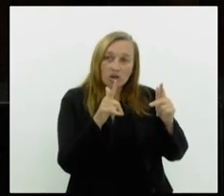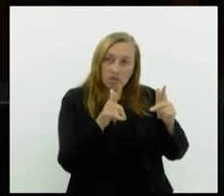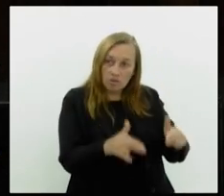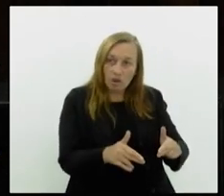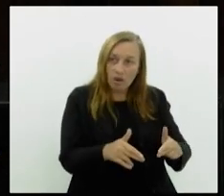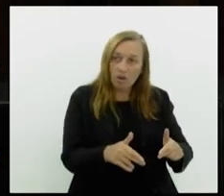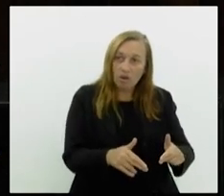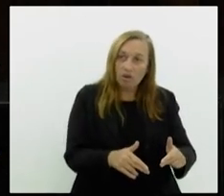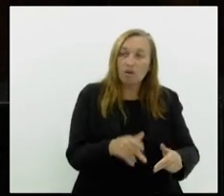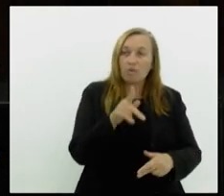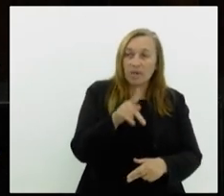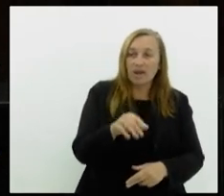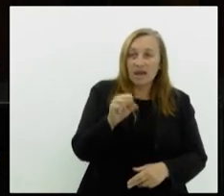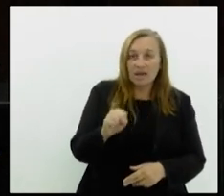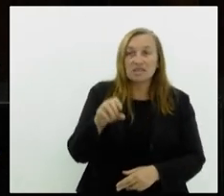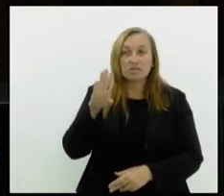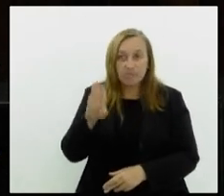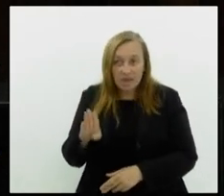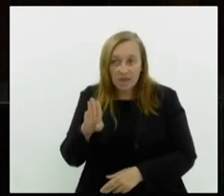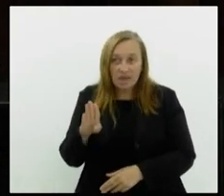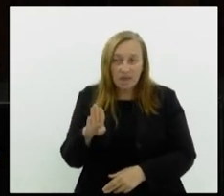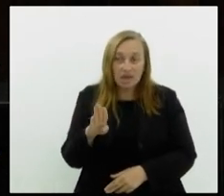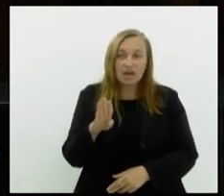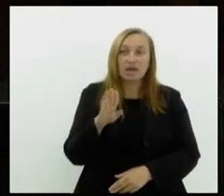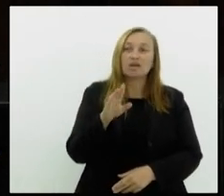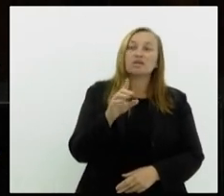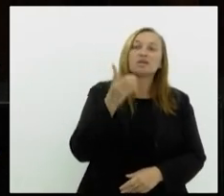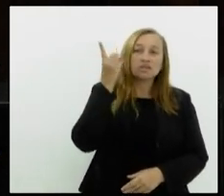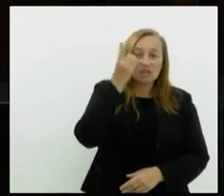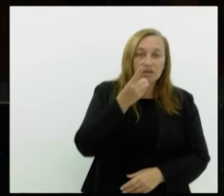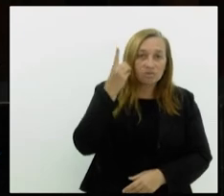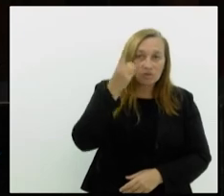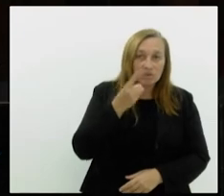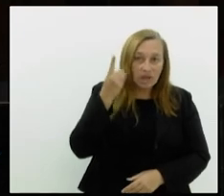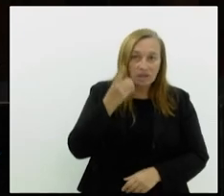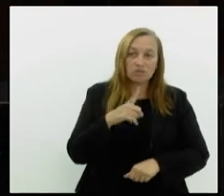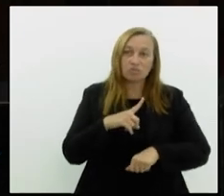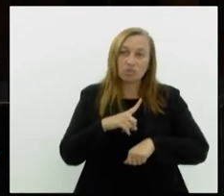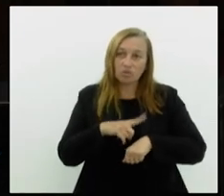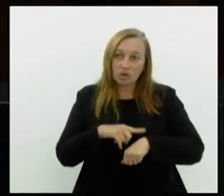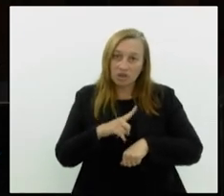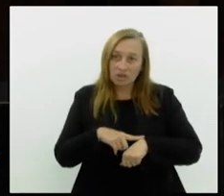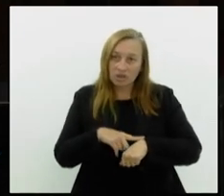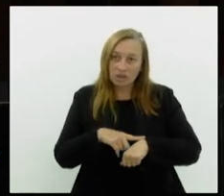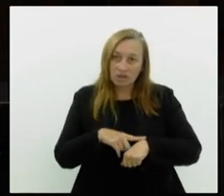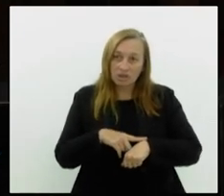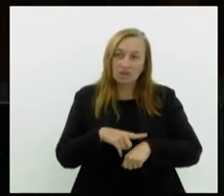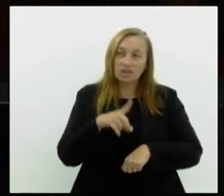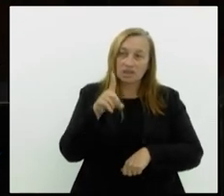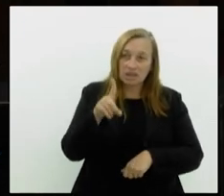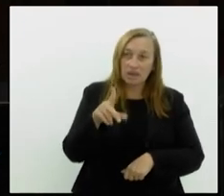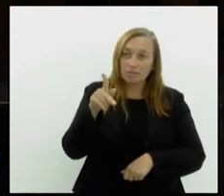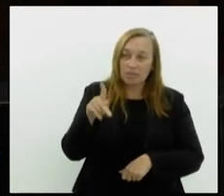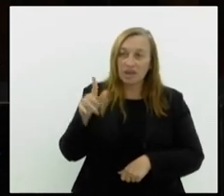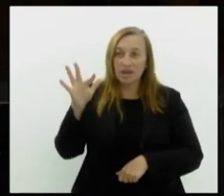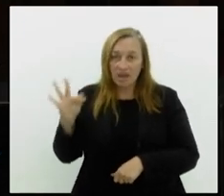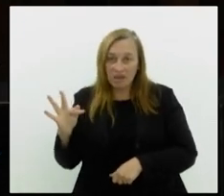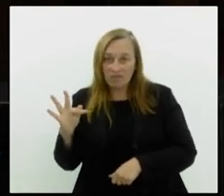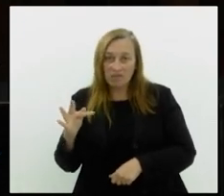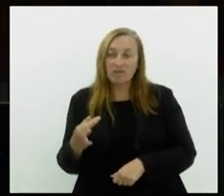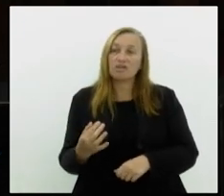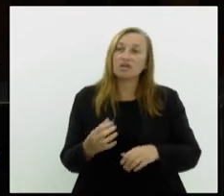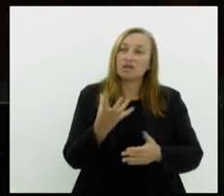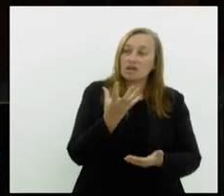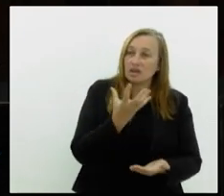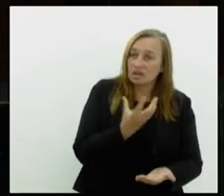do PSB, era do PSB, era deputado no momento em que essa DPF foi protocolada, justamente